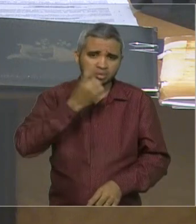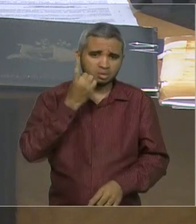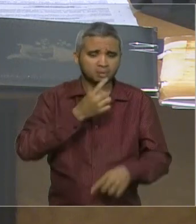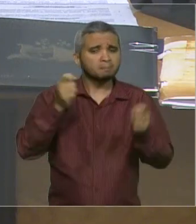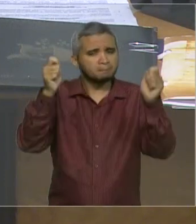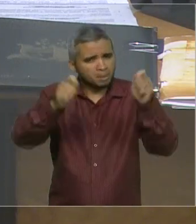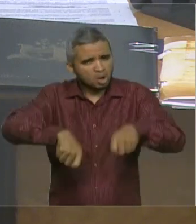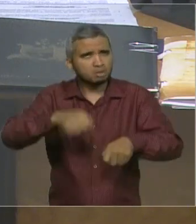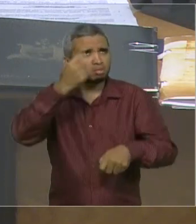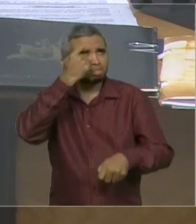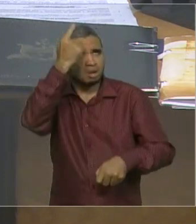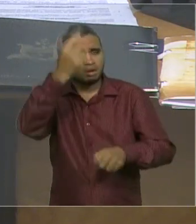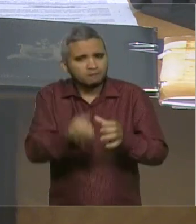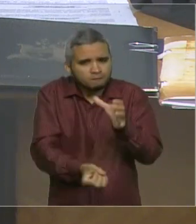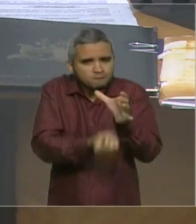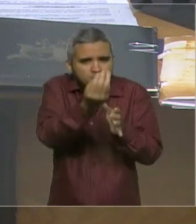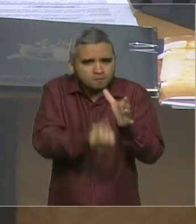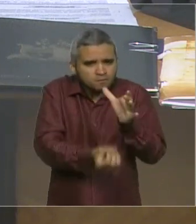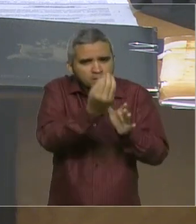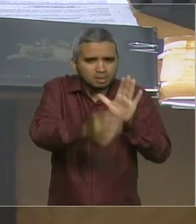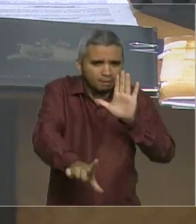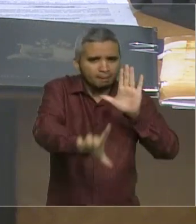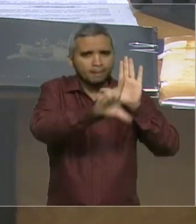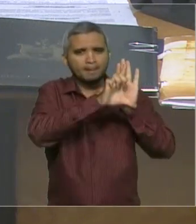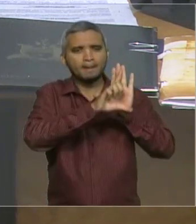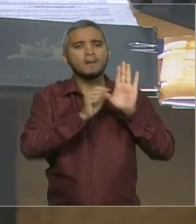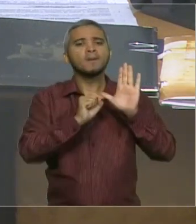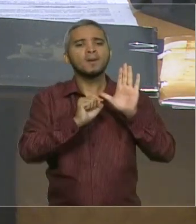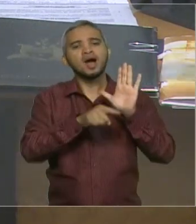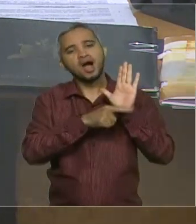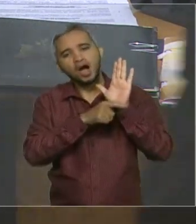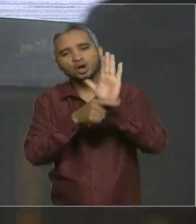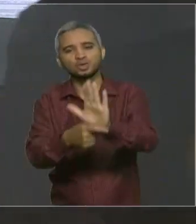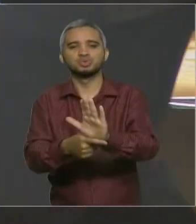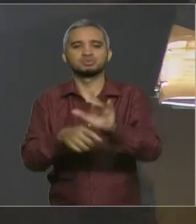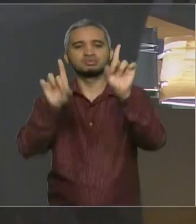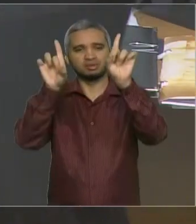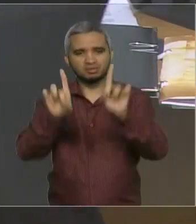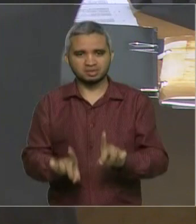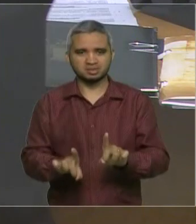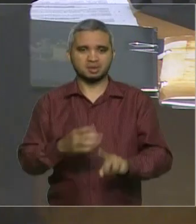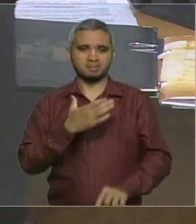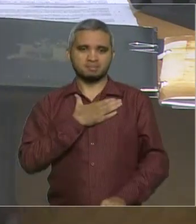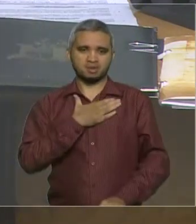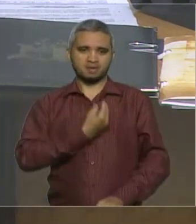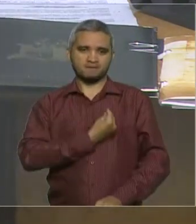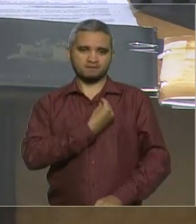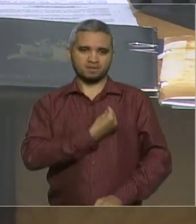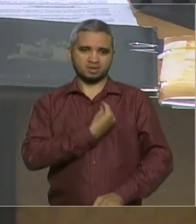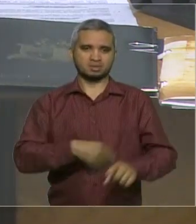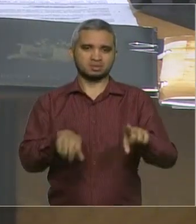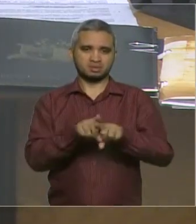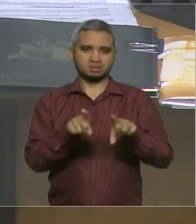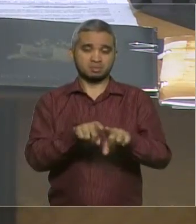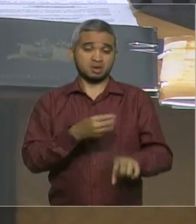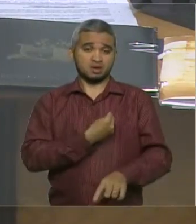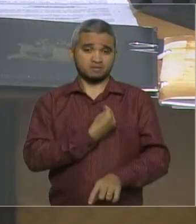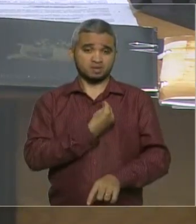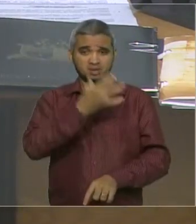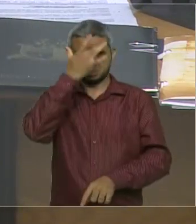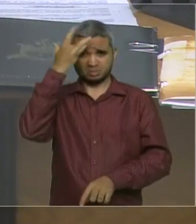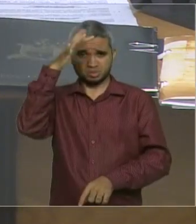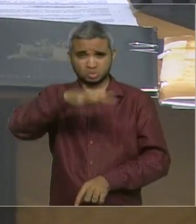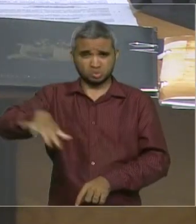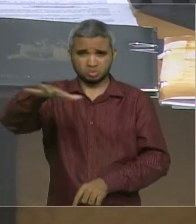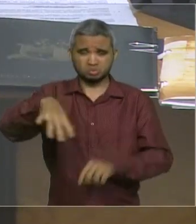facilitar, que possa melhorar a minha e a vida de todas as pessoas com